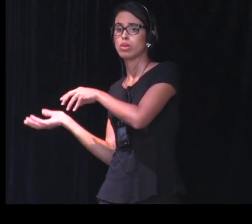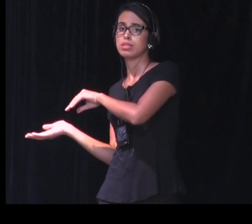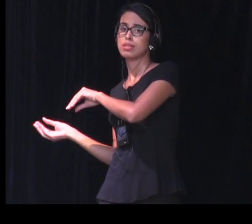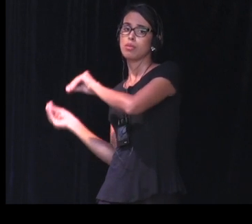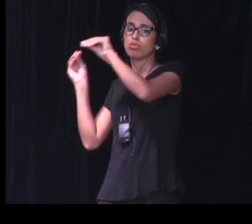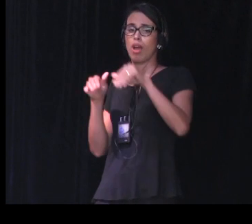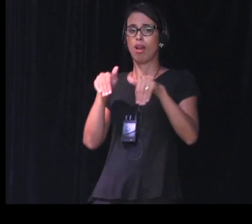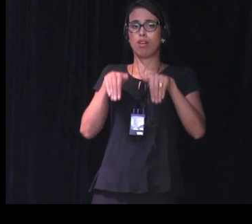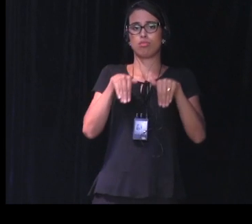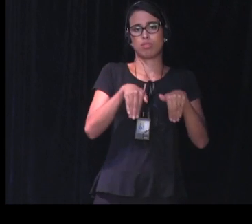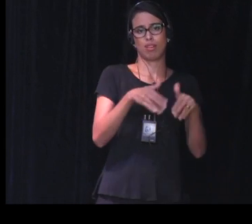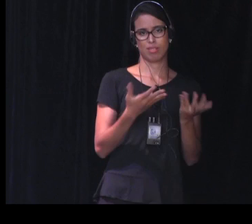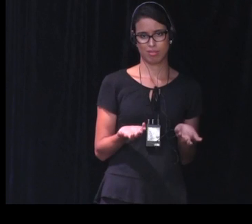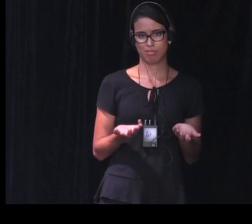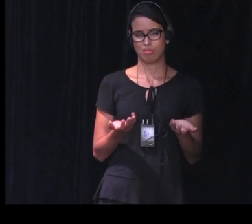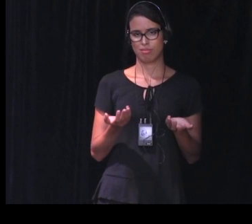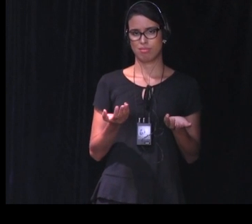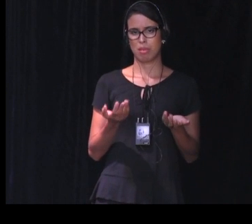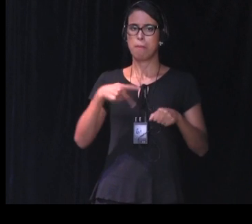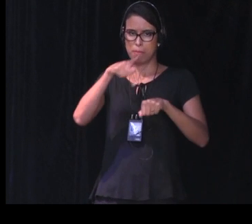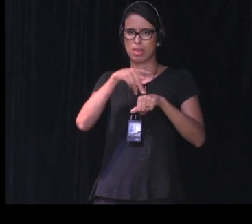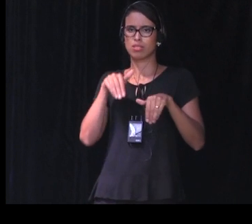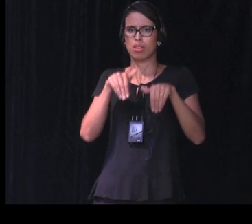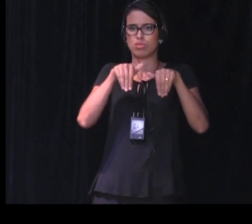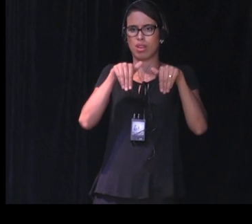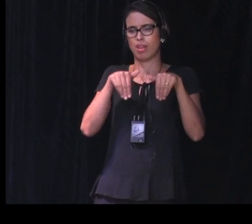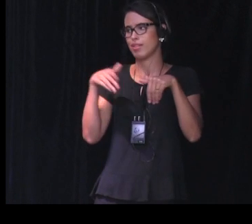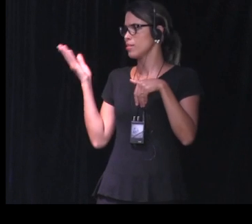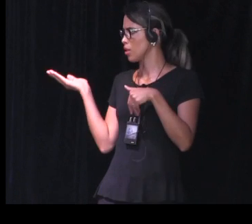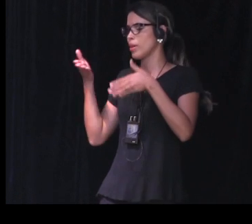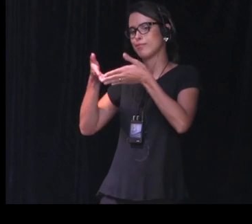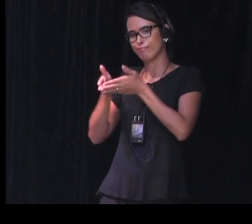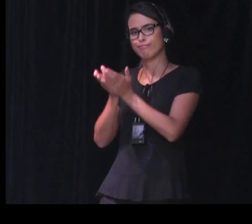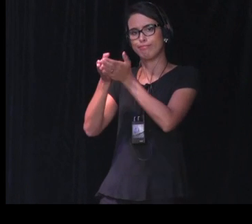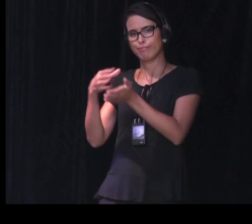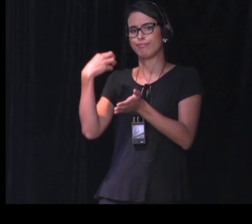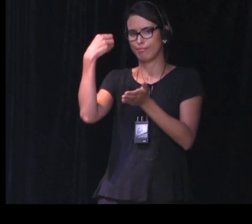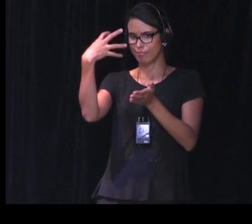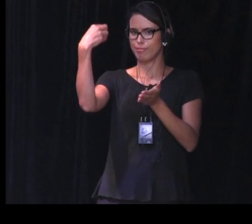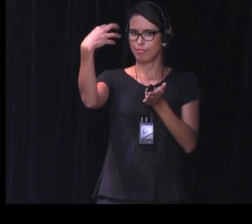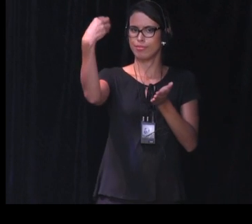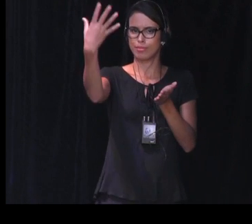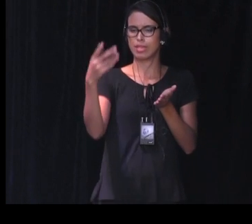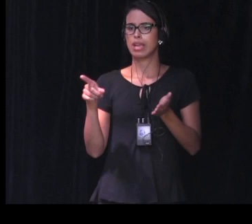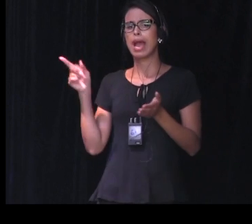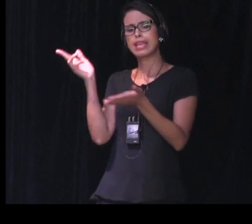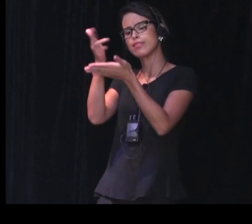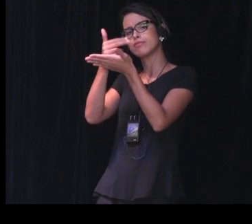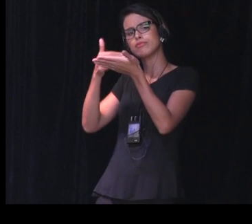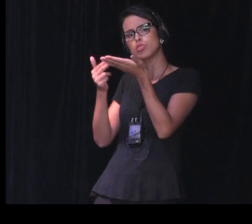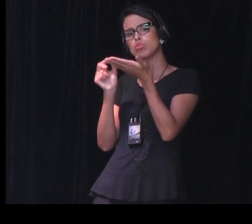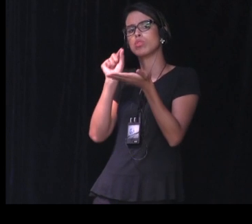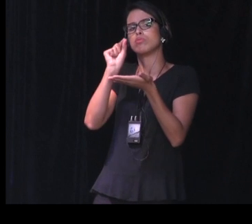E depois o que queria ir para a Austrália. Então ele continua nesse